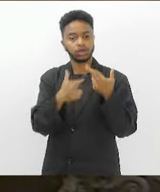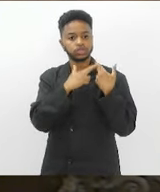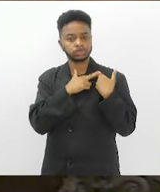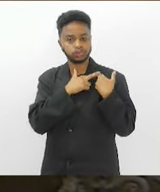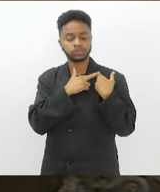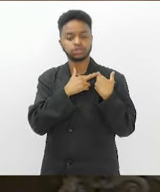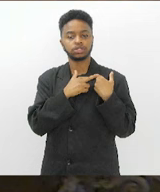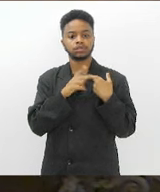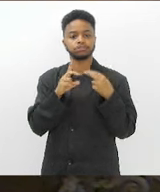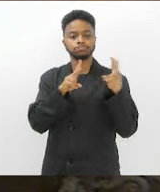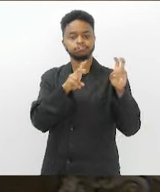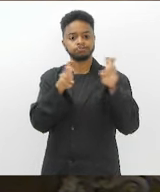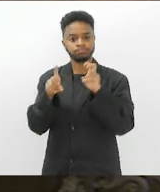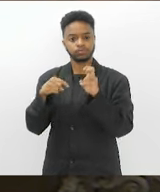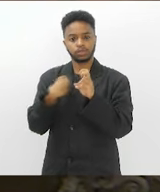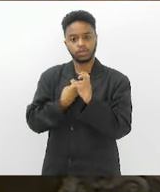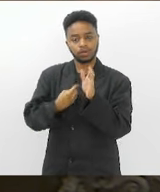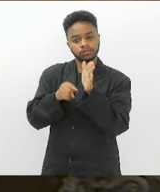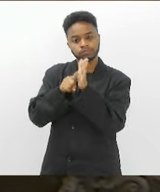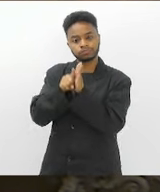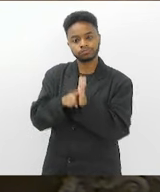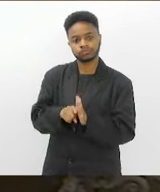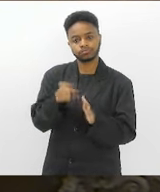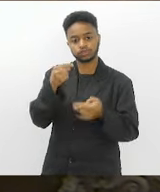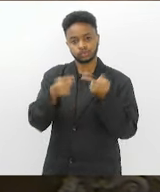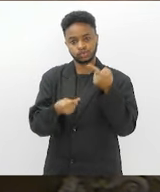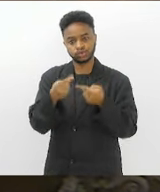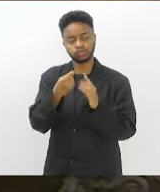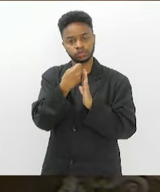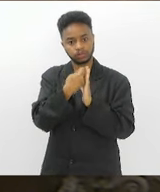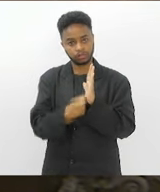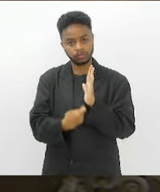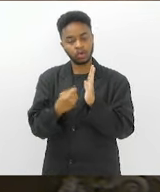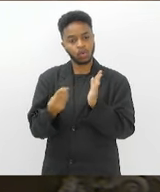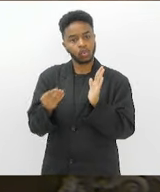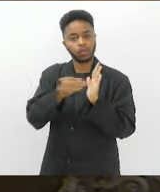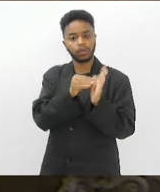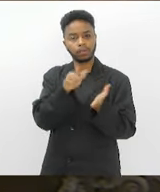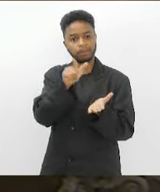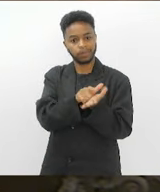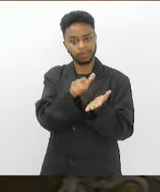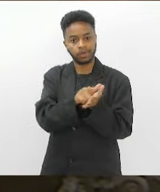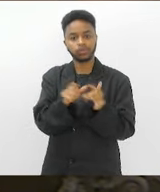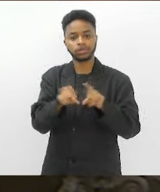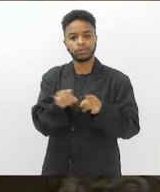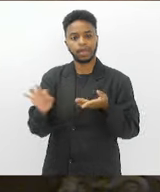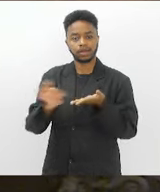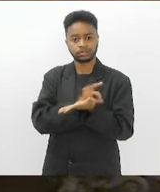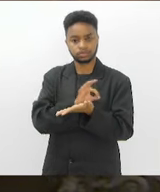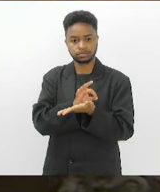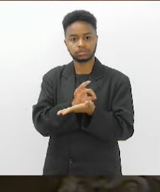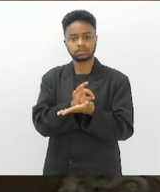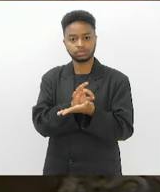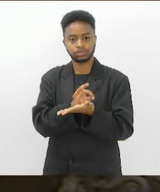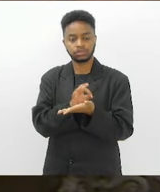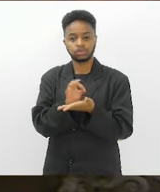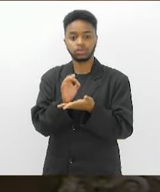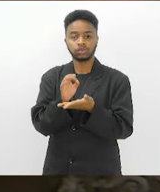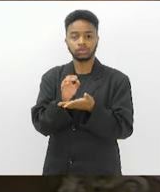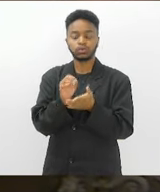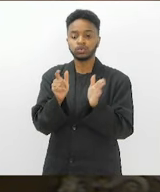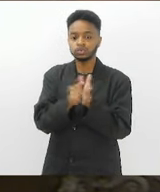apuramos, presidente, que nós colocamos no papel e assinamos. O jornal